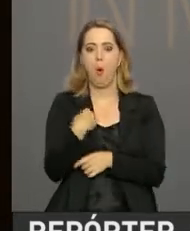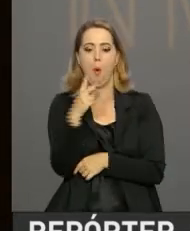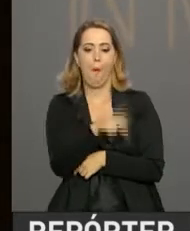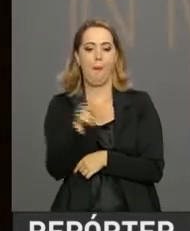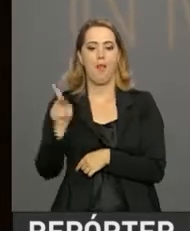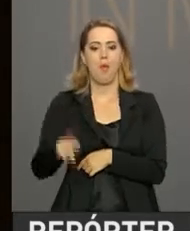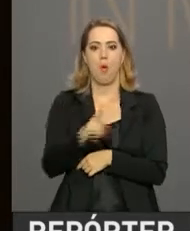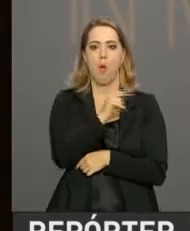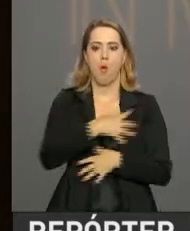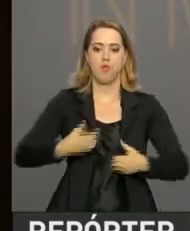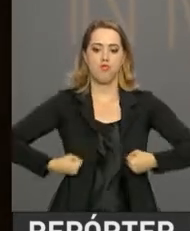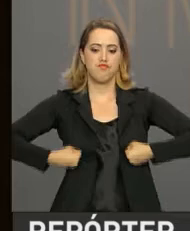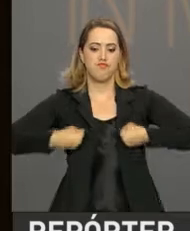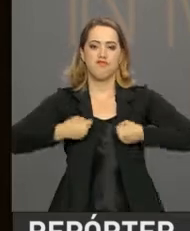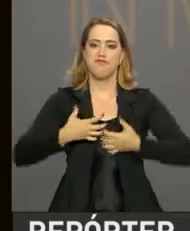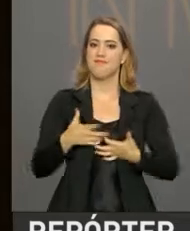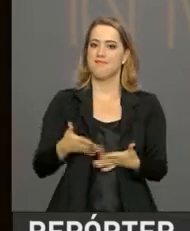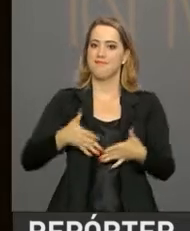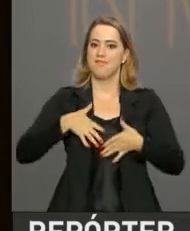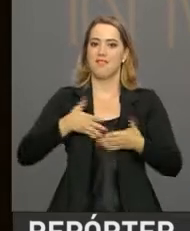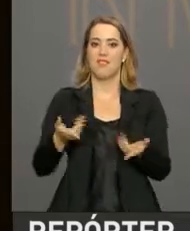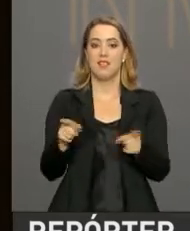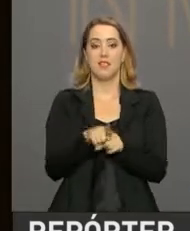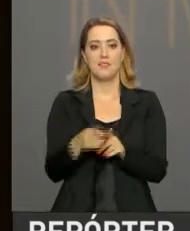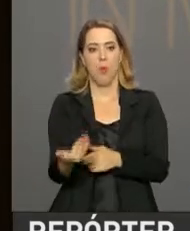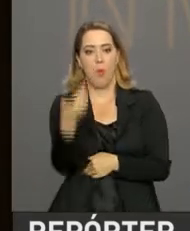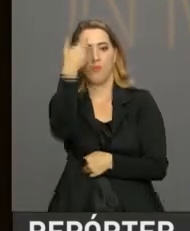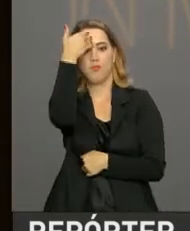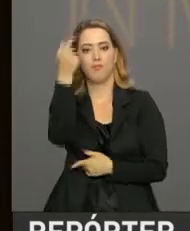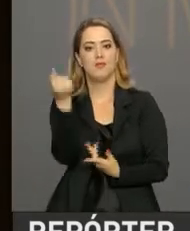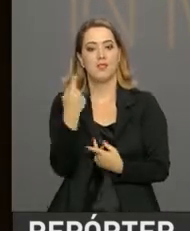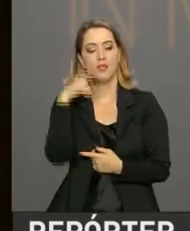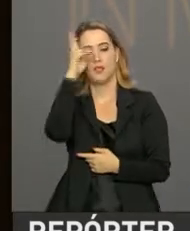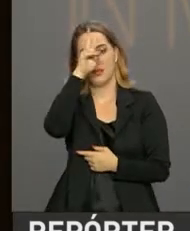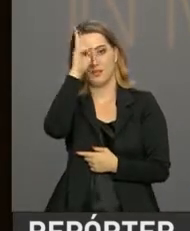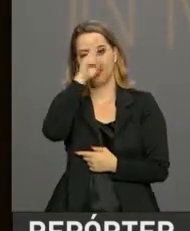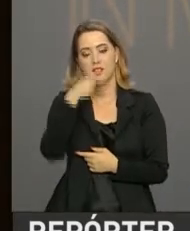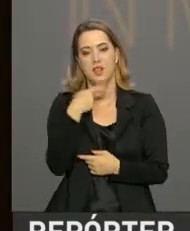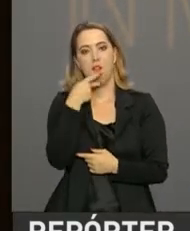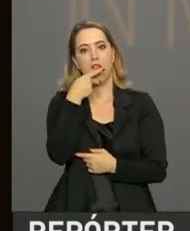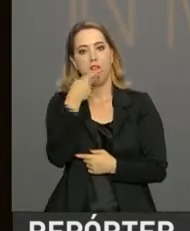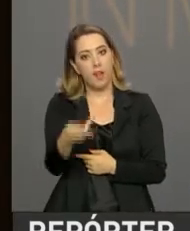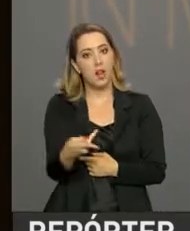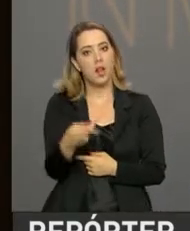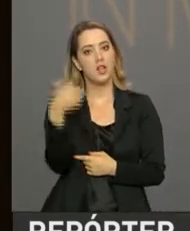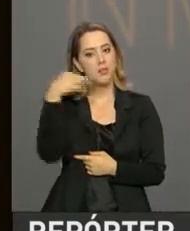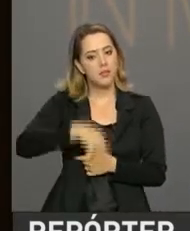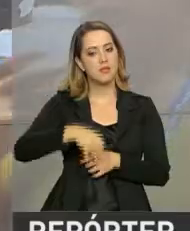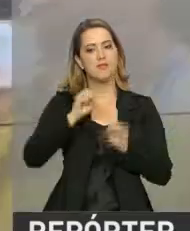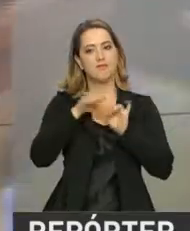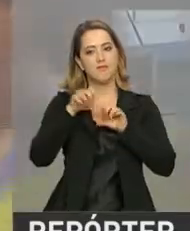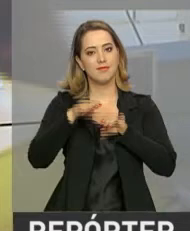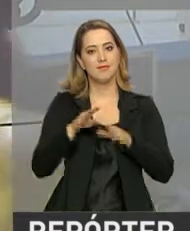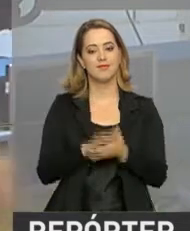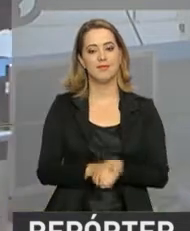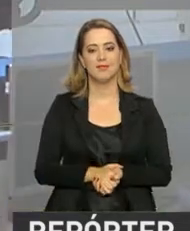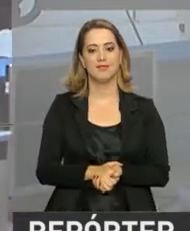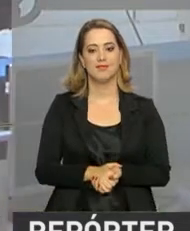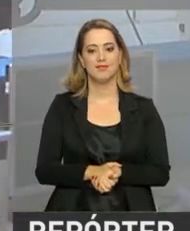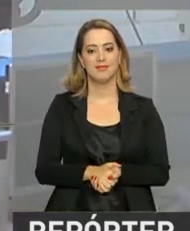estava vestido de batman pois é massa porque entra na cabeça e eu fico lembrando village batel falas parada então acho bem legal